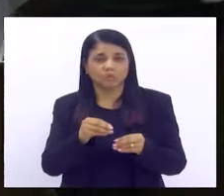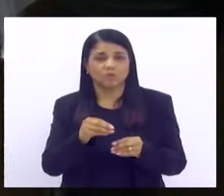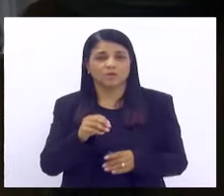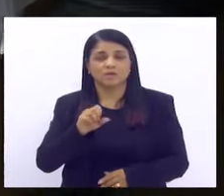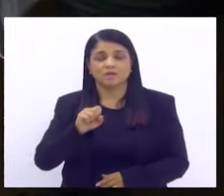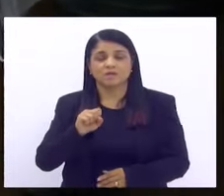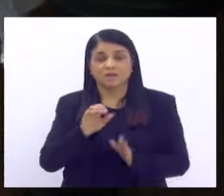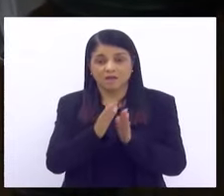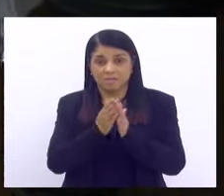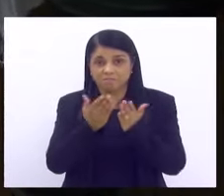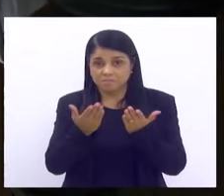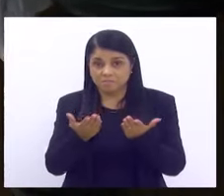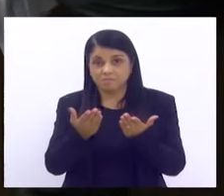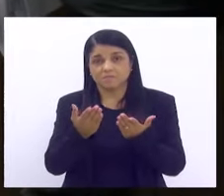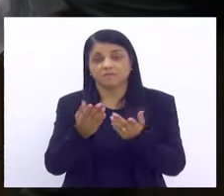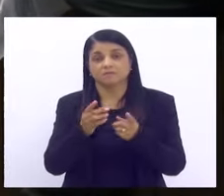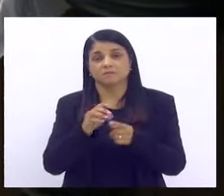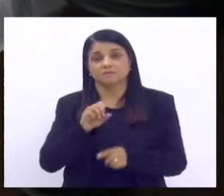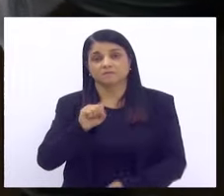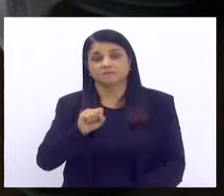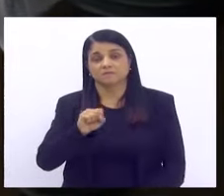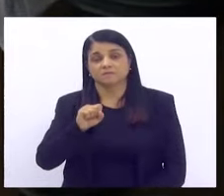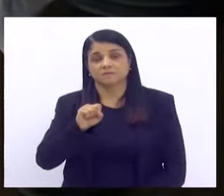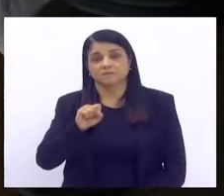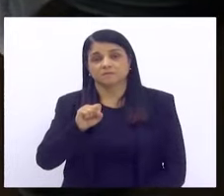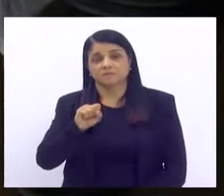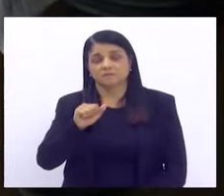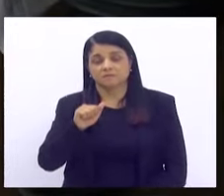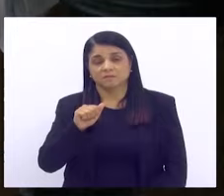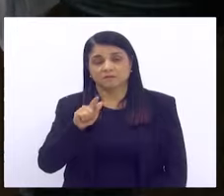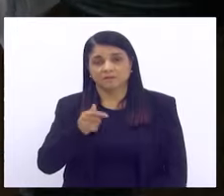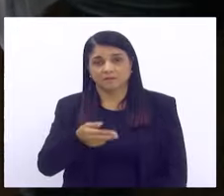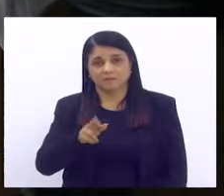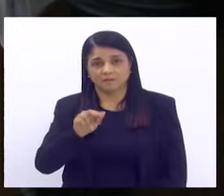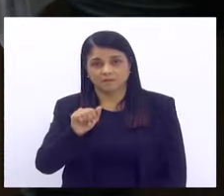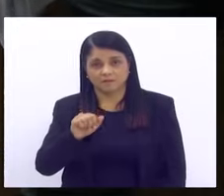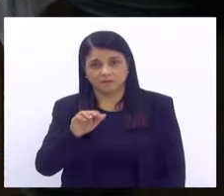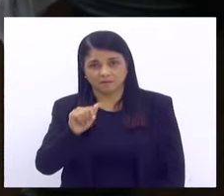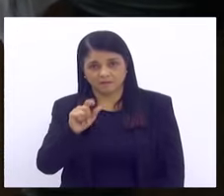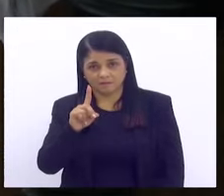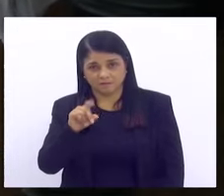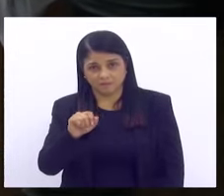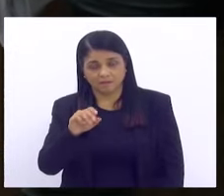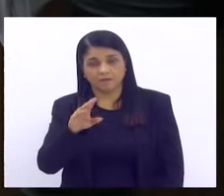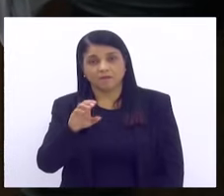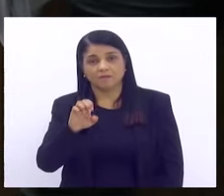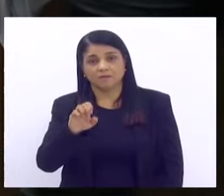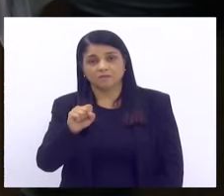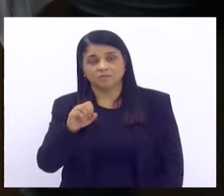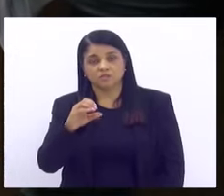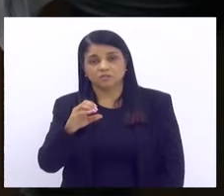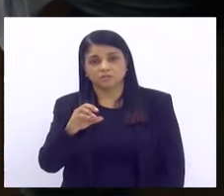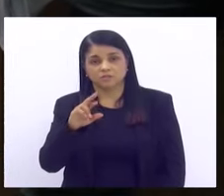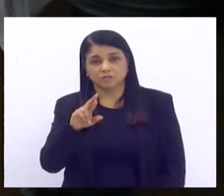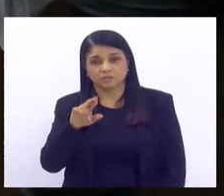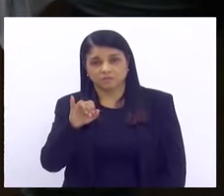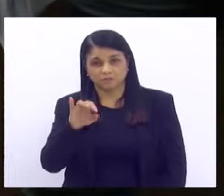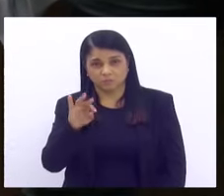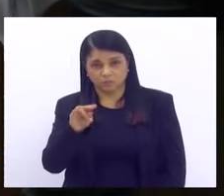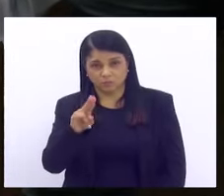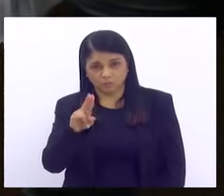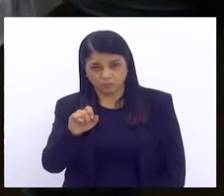Sagrada Escritura. Então, diante deste quadro tão nebuloso, que é